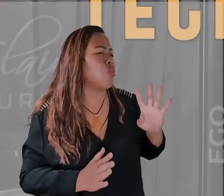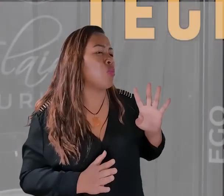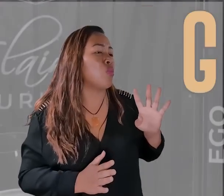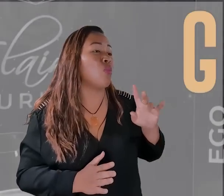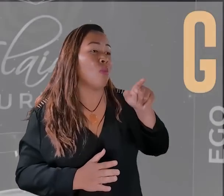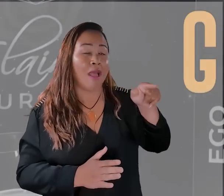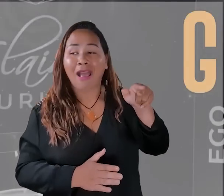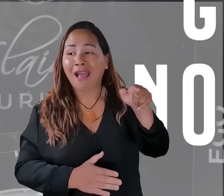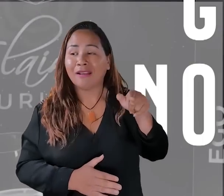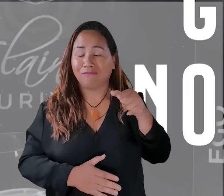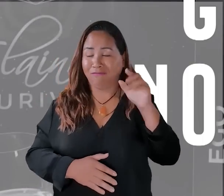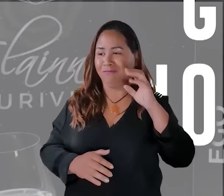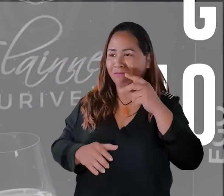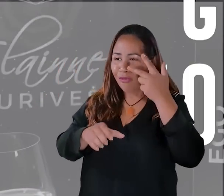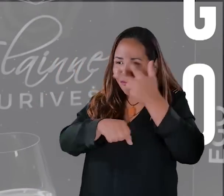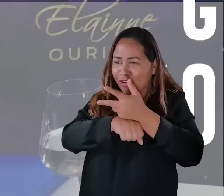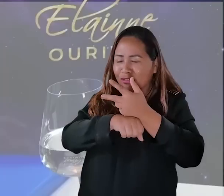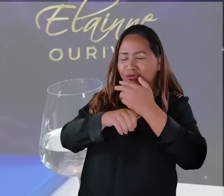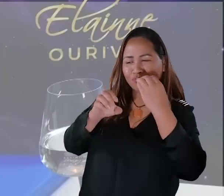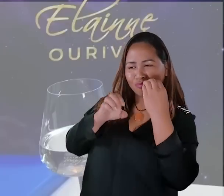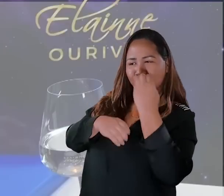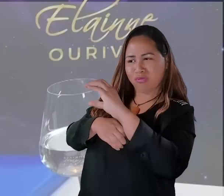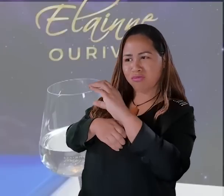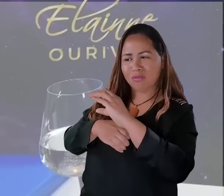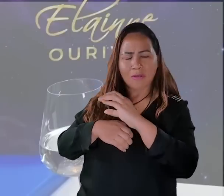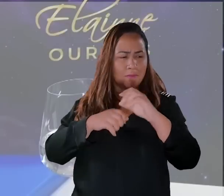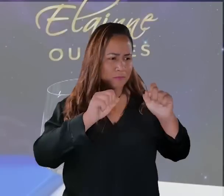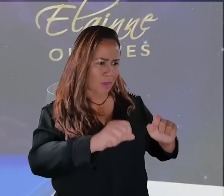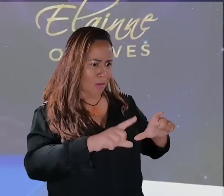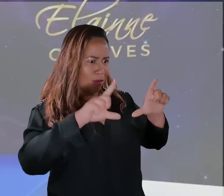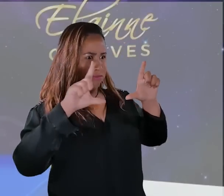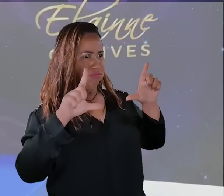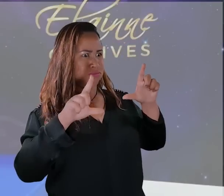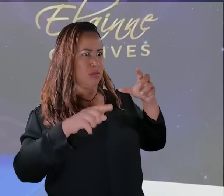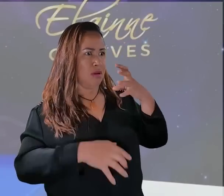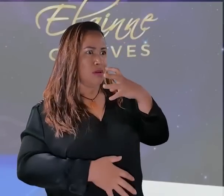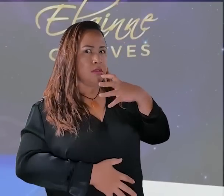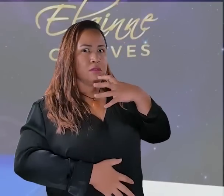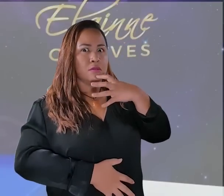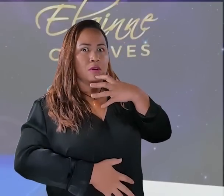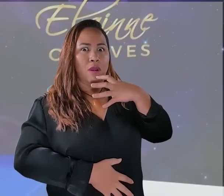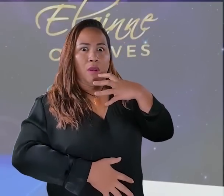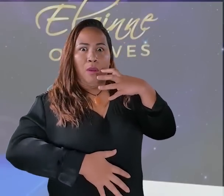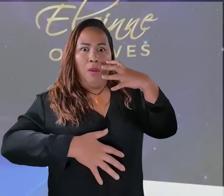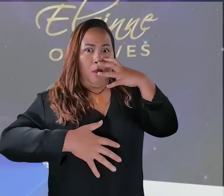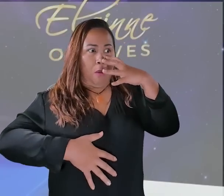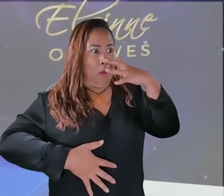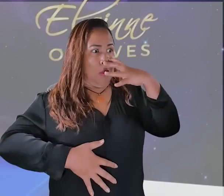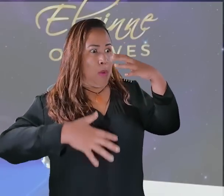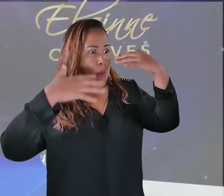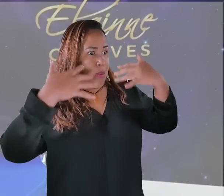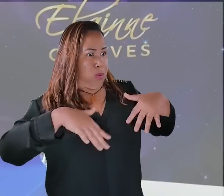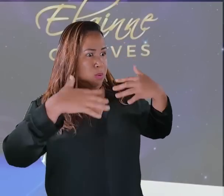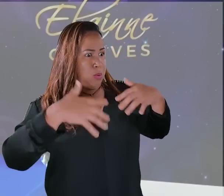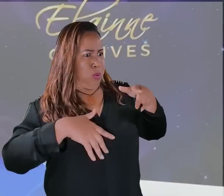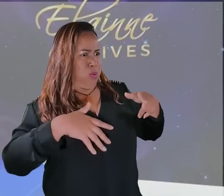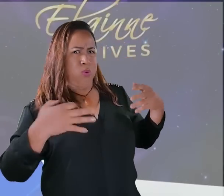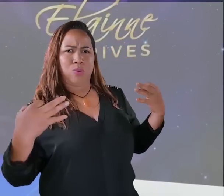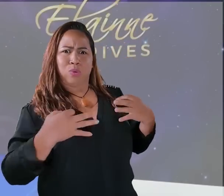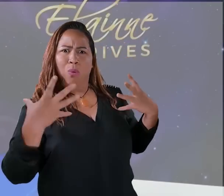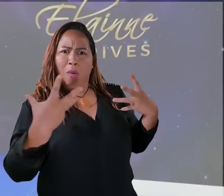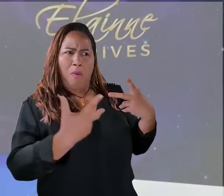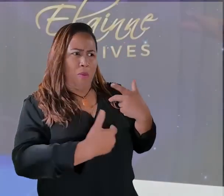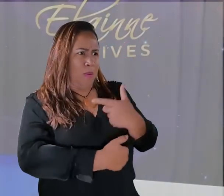técnica Hertz, gratuito, no YouTube, e eu fiquei impressionada como essa mulher é genial, que ela compilou tudo que eu passava